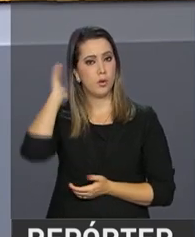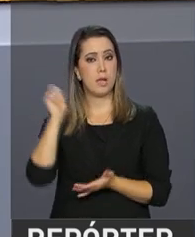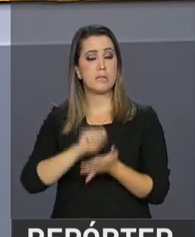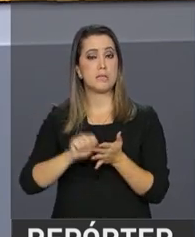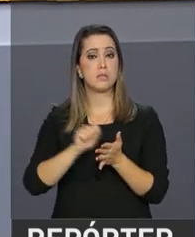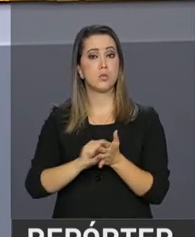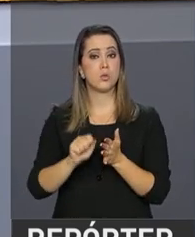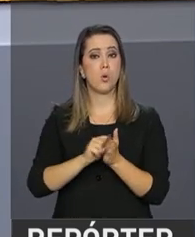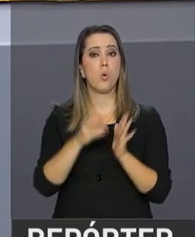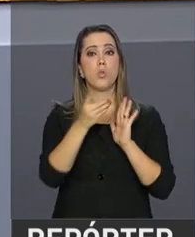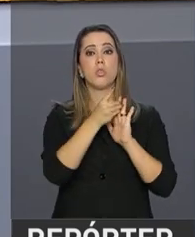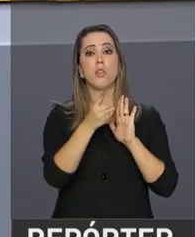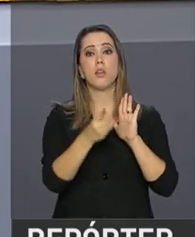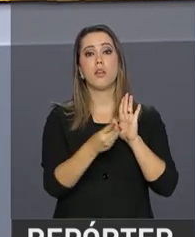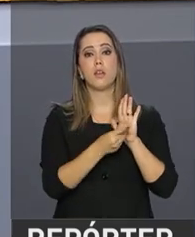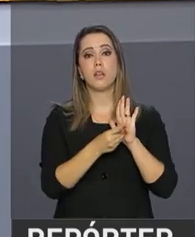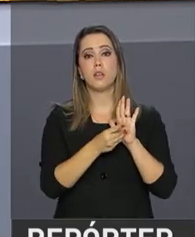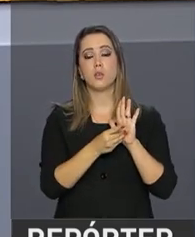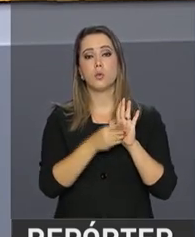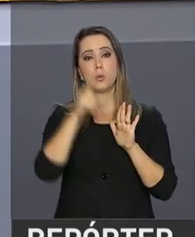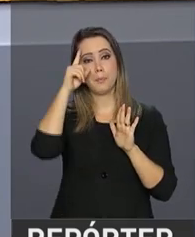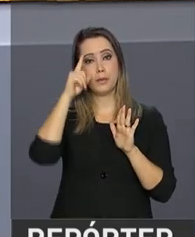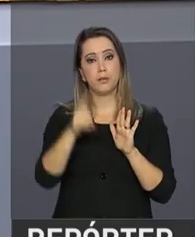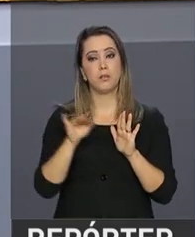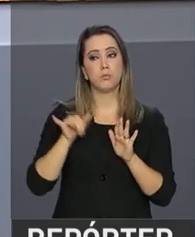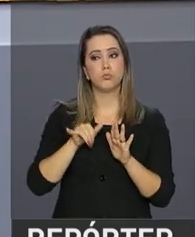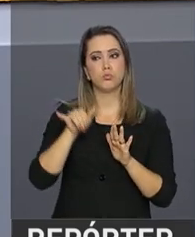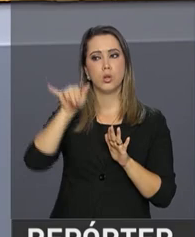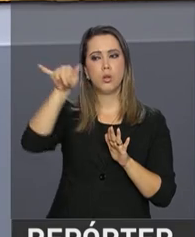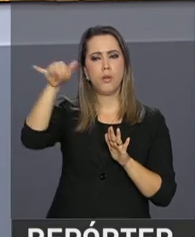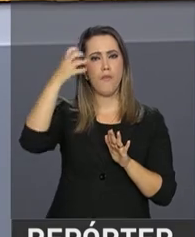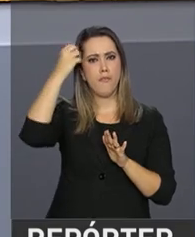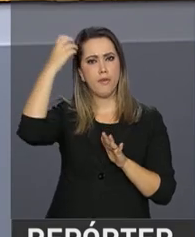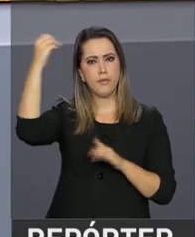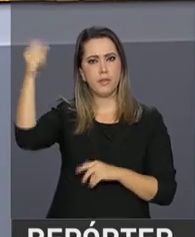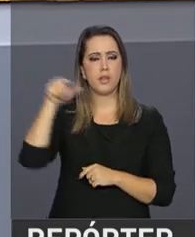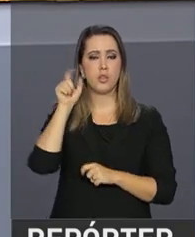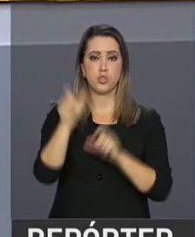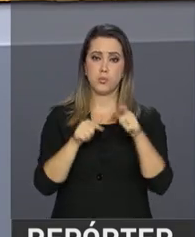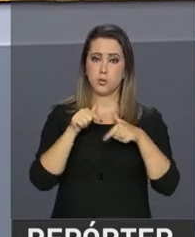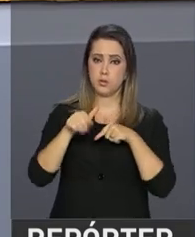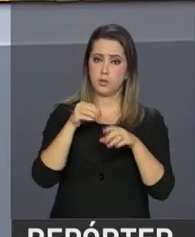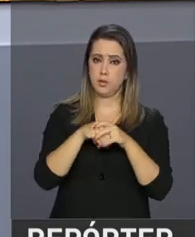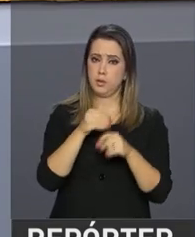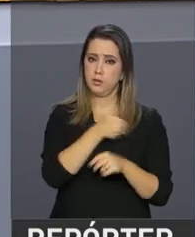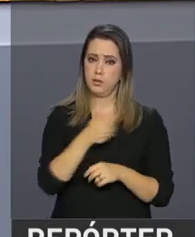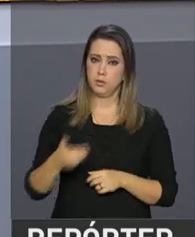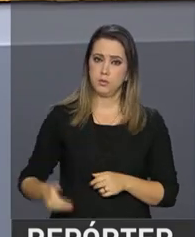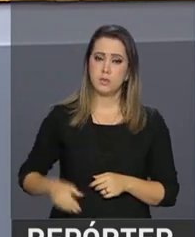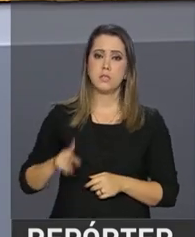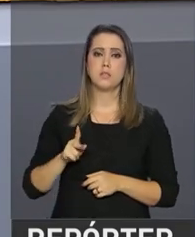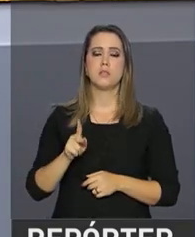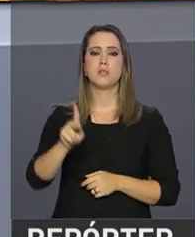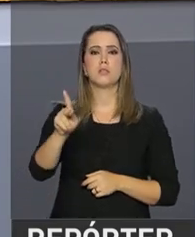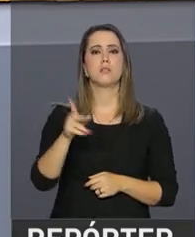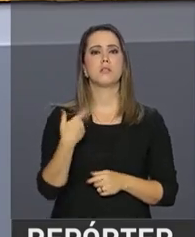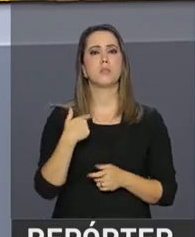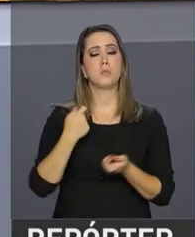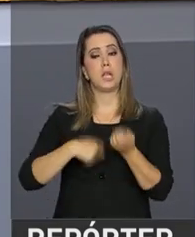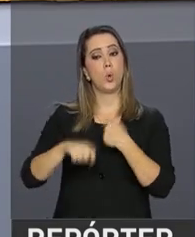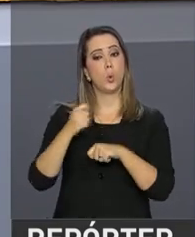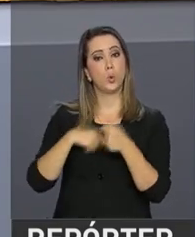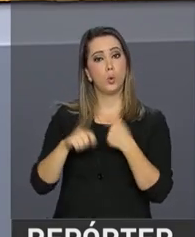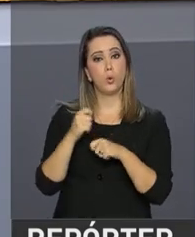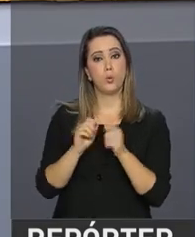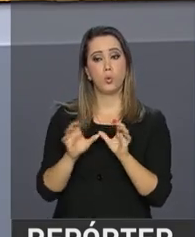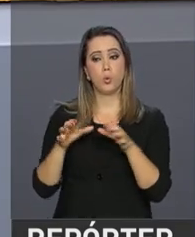assinou o decreto que determina que as passagens aéreas destinadas a viagens de servidores a serviço sejam adquiridas sempre